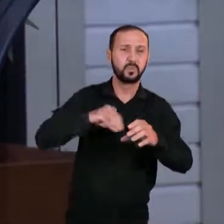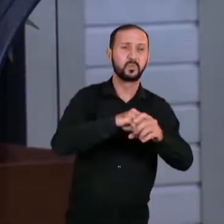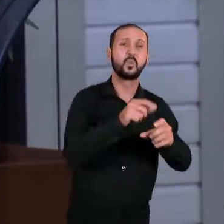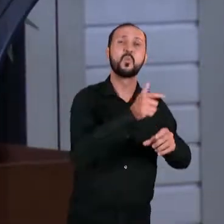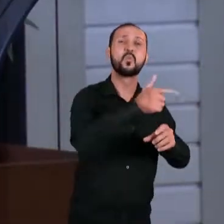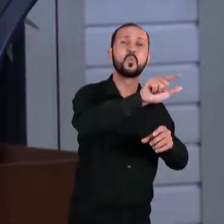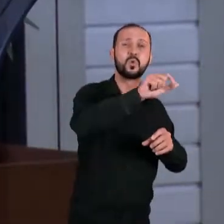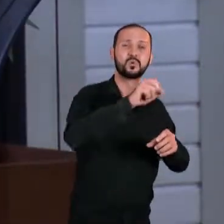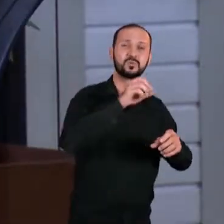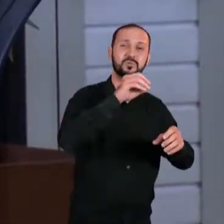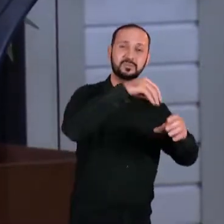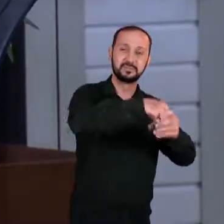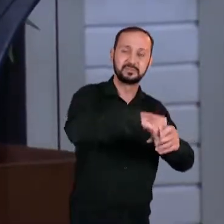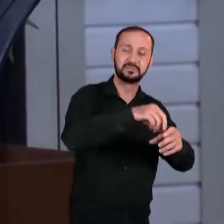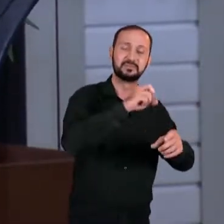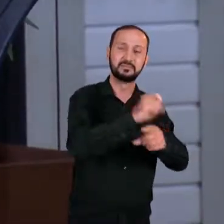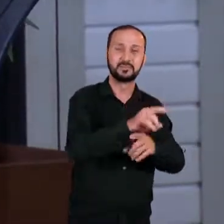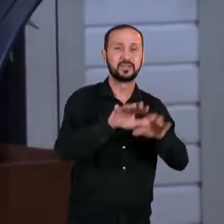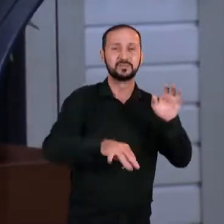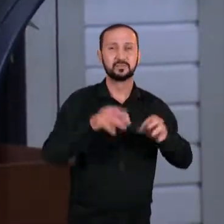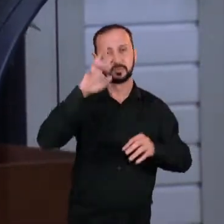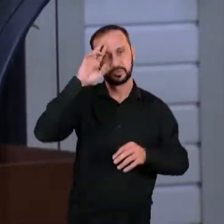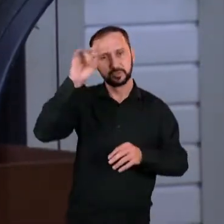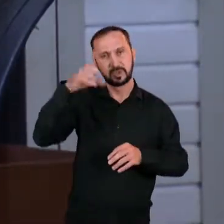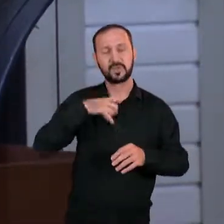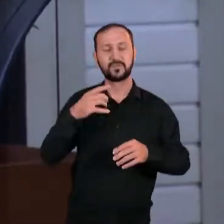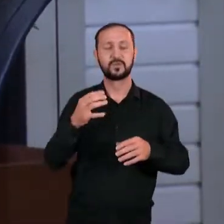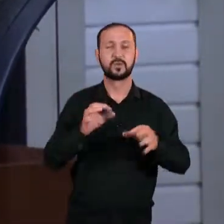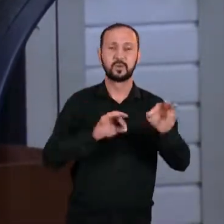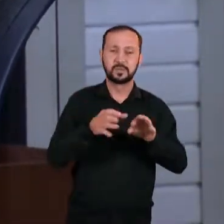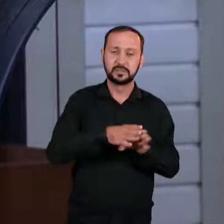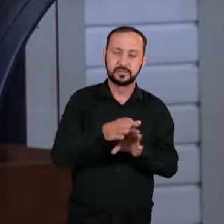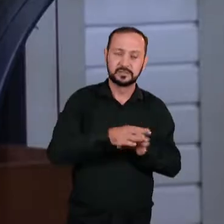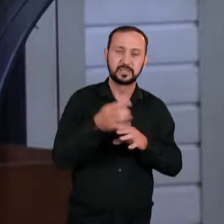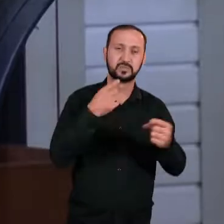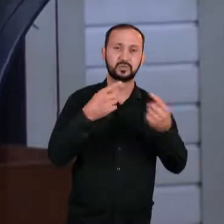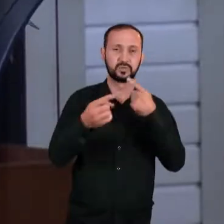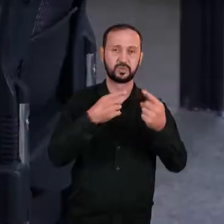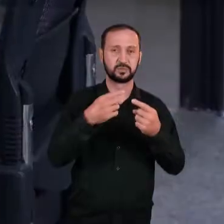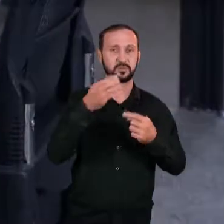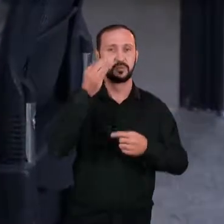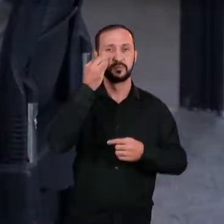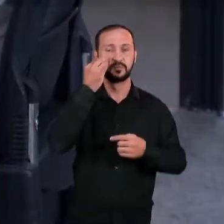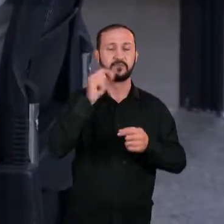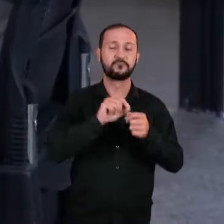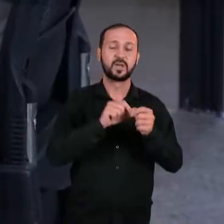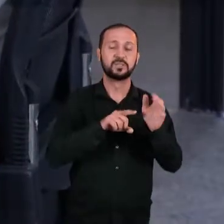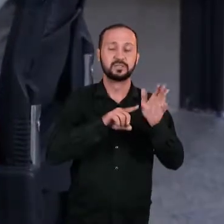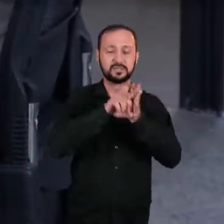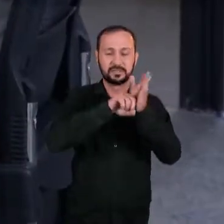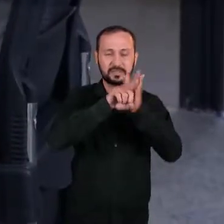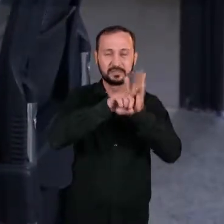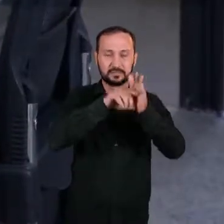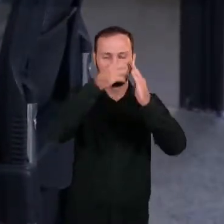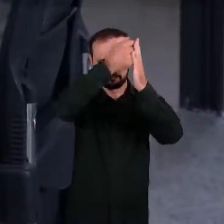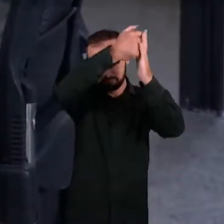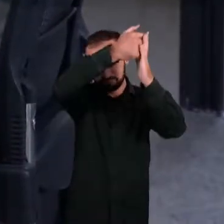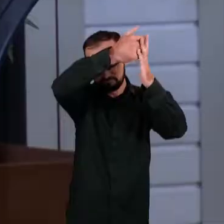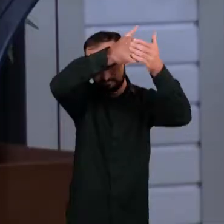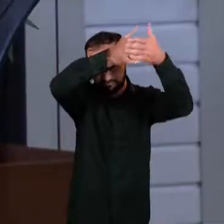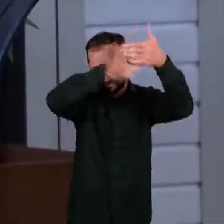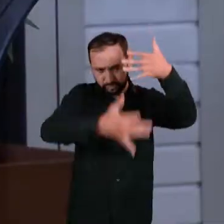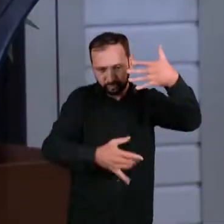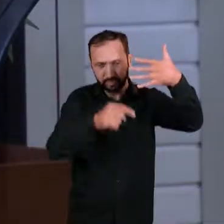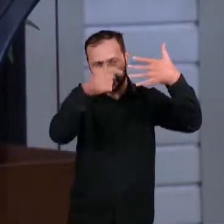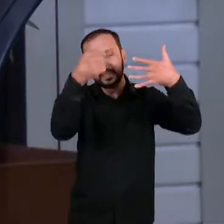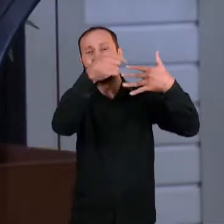ou é o posicionamento do chefe, a gente consegue modificar esse diálogo. Então, primeiramente, a gente fala que a gente faz tipo um diário do trabalho, né? O que realmente estressa,